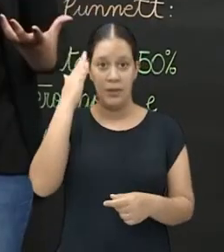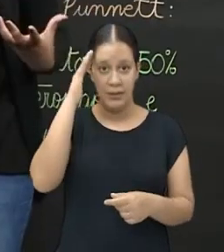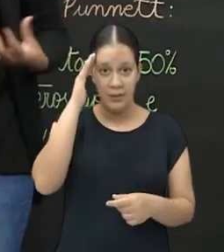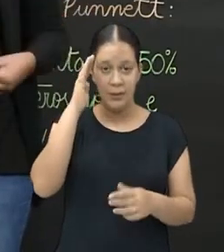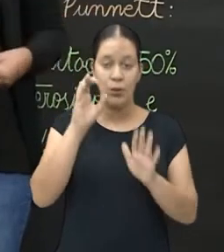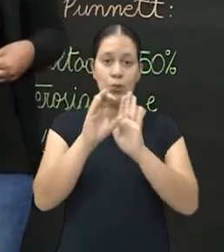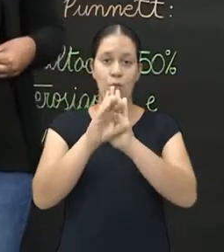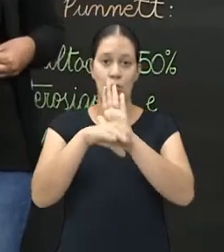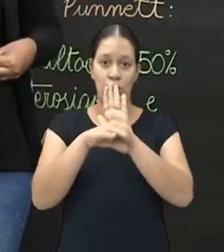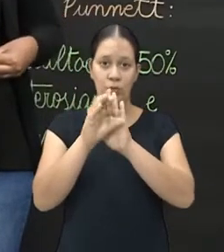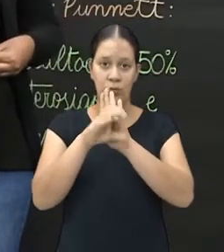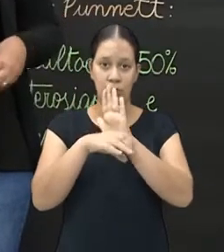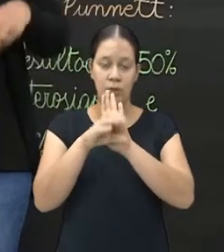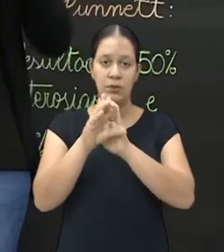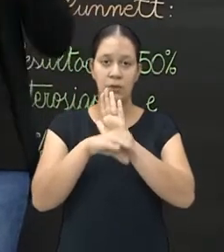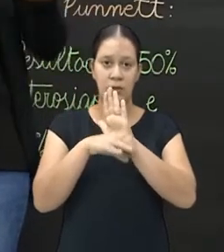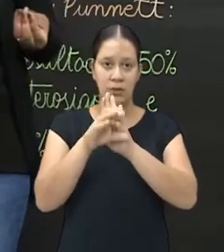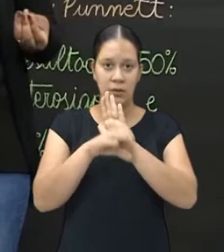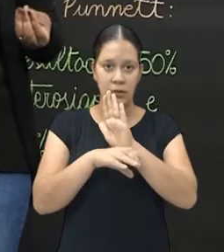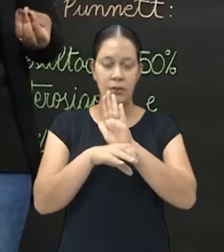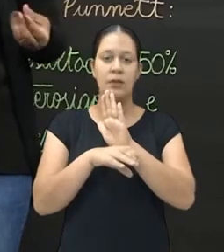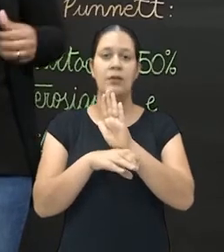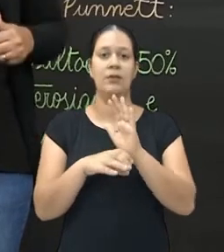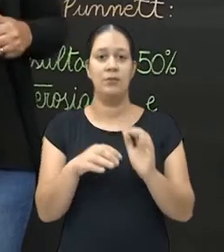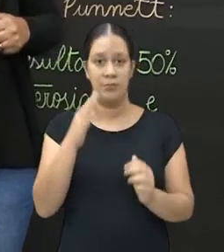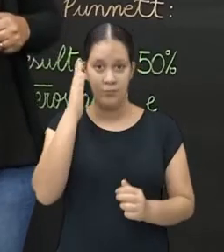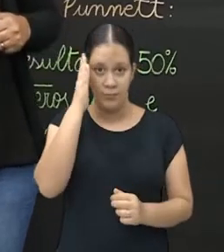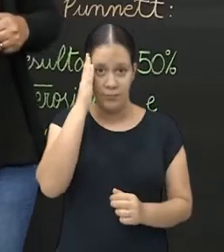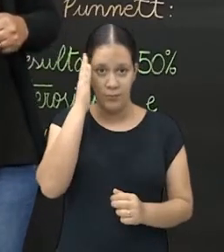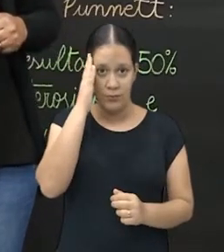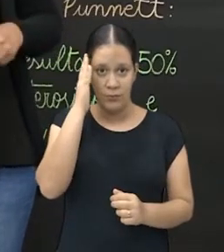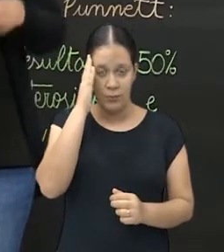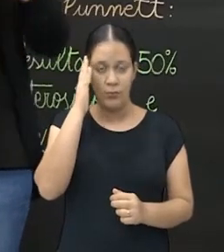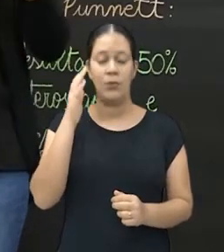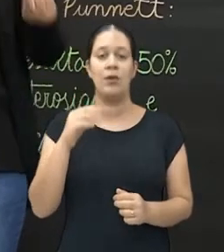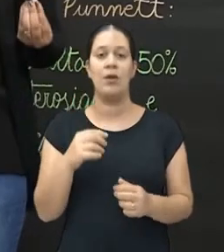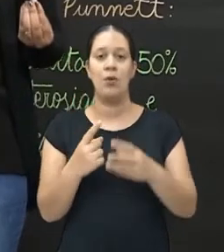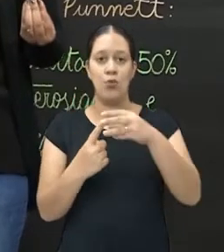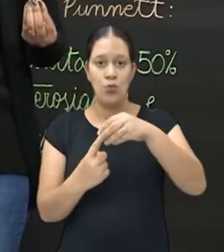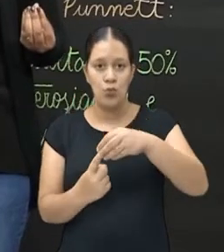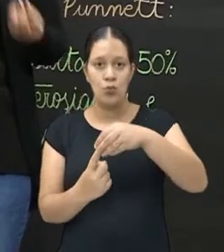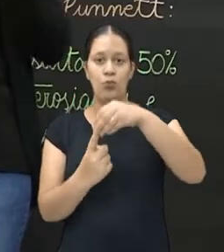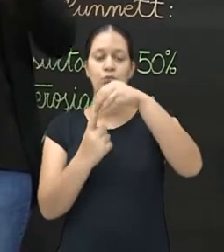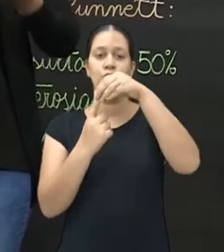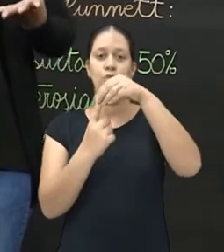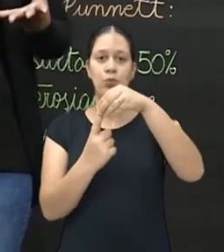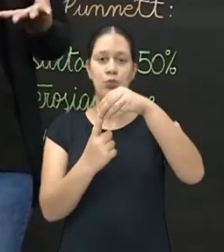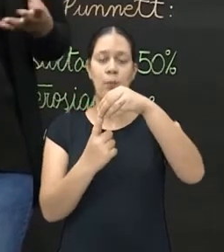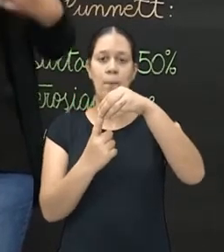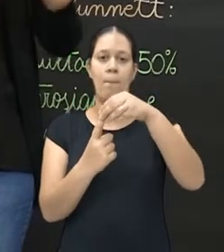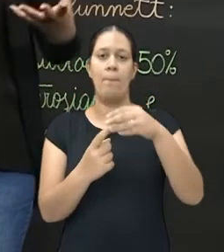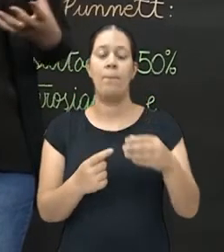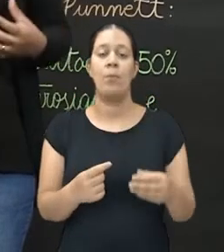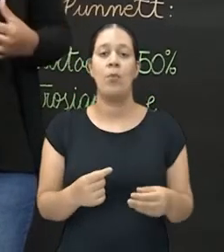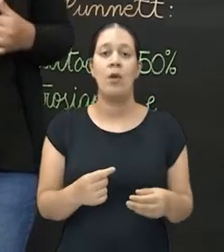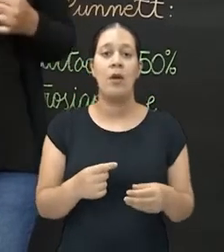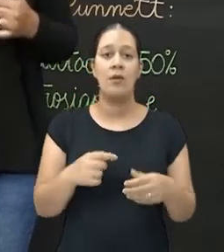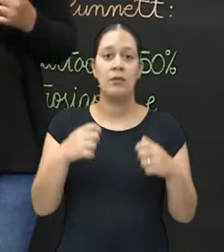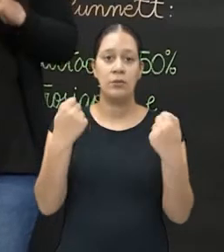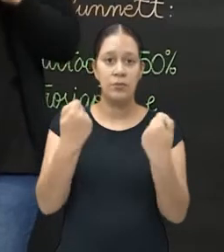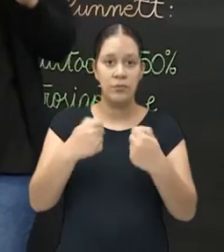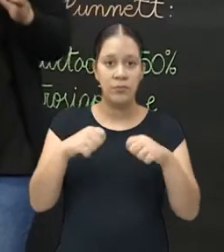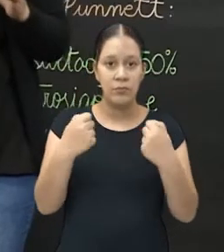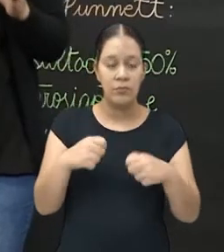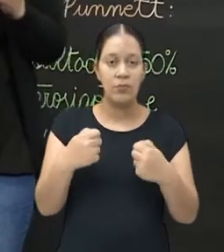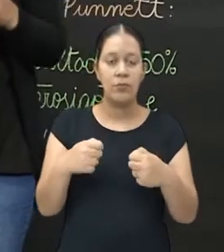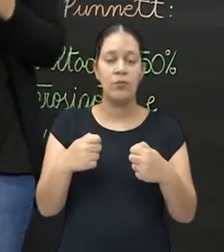esse conceito de dominância e recessividade? Homozigoto e heterozigoto? E aí, Mendel